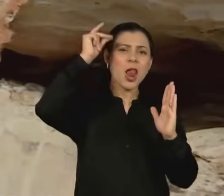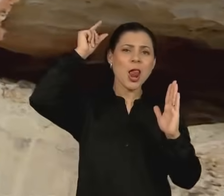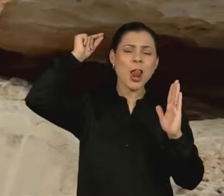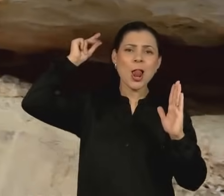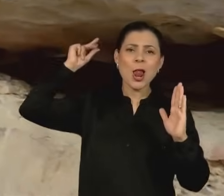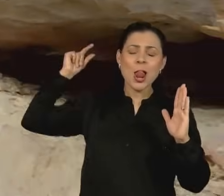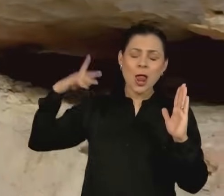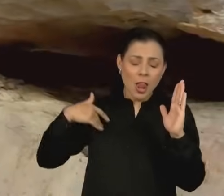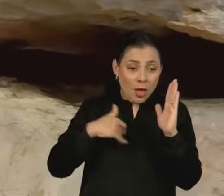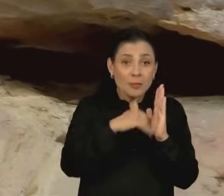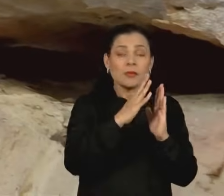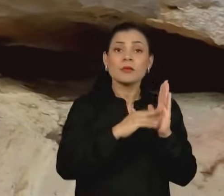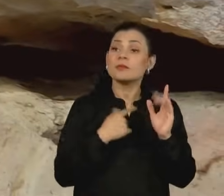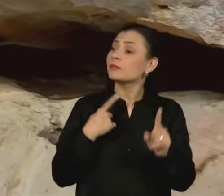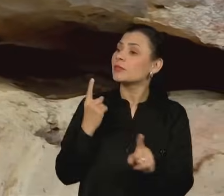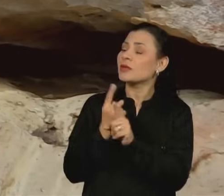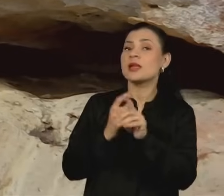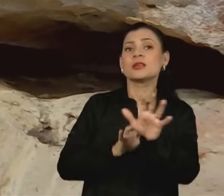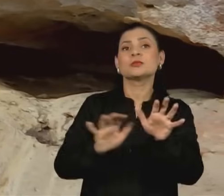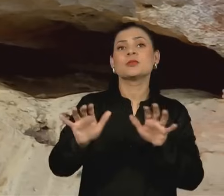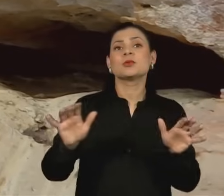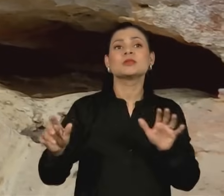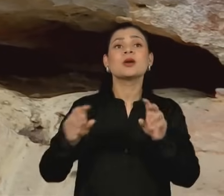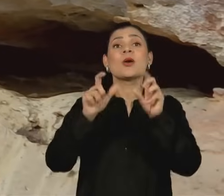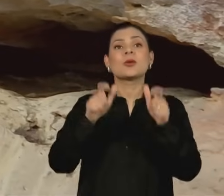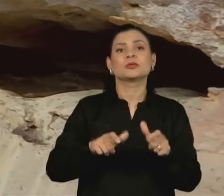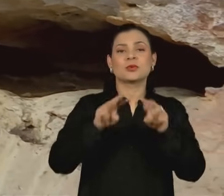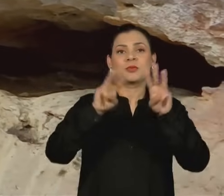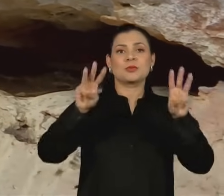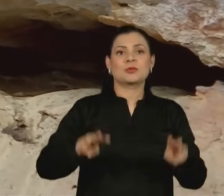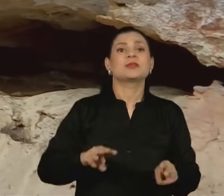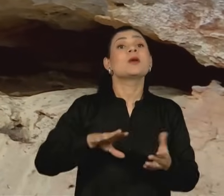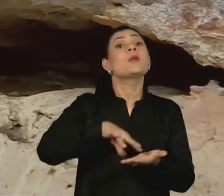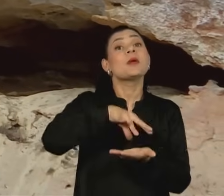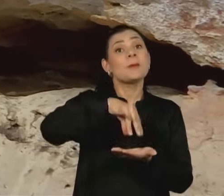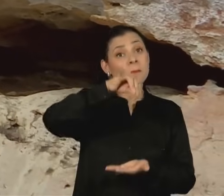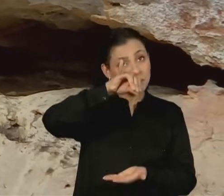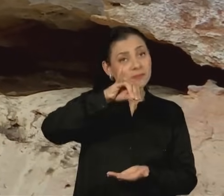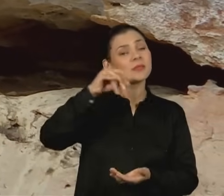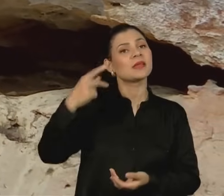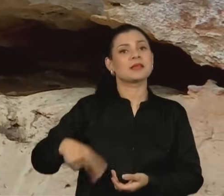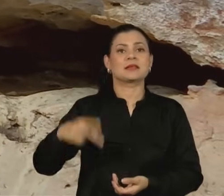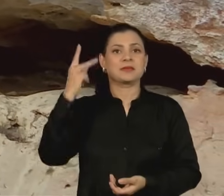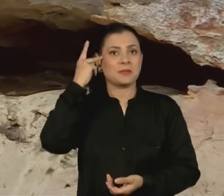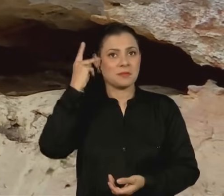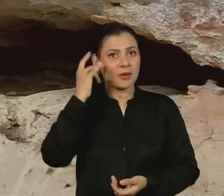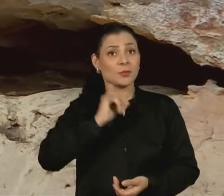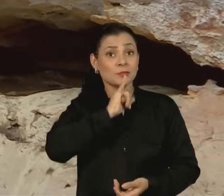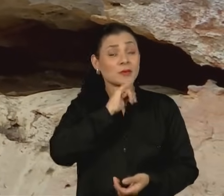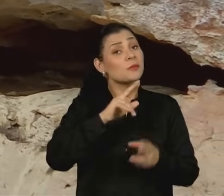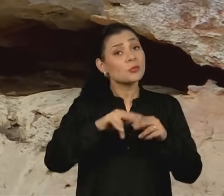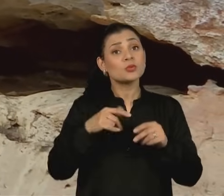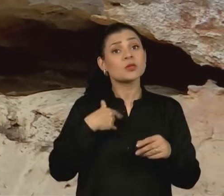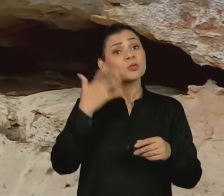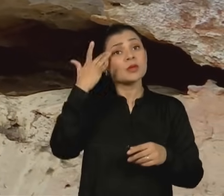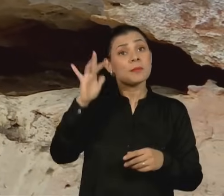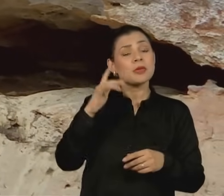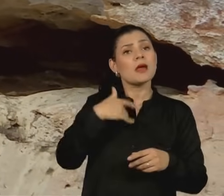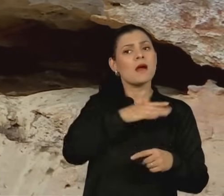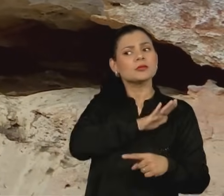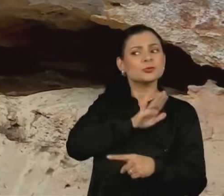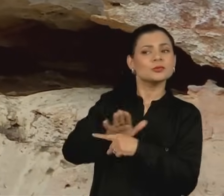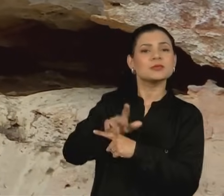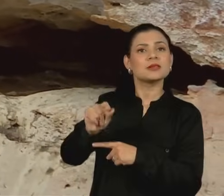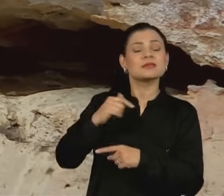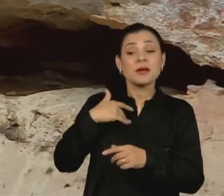quando encontrou com ela numa exposição no Museu do Ipiranga, em São Paulo. Ele não sabia que estava ajudando a mudar